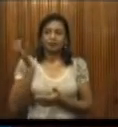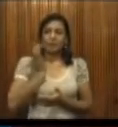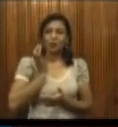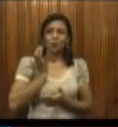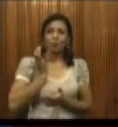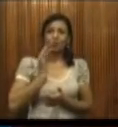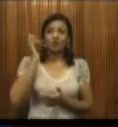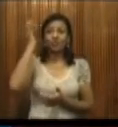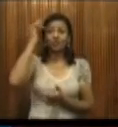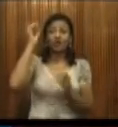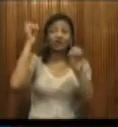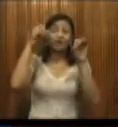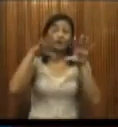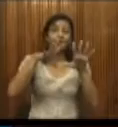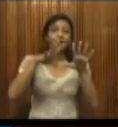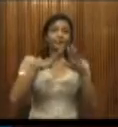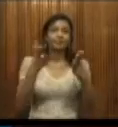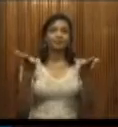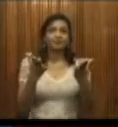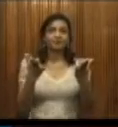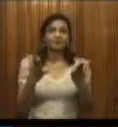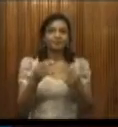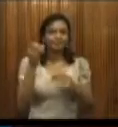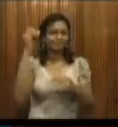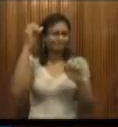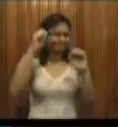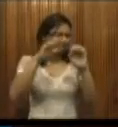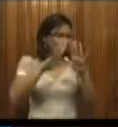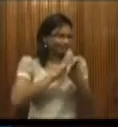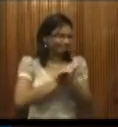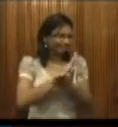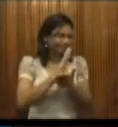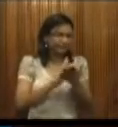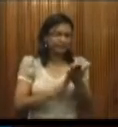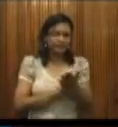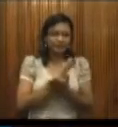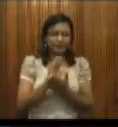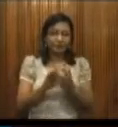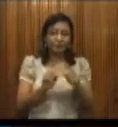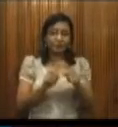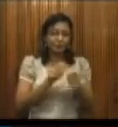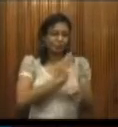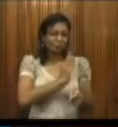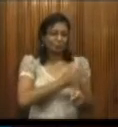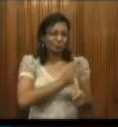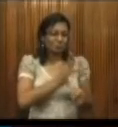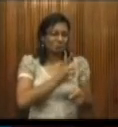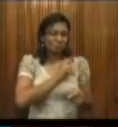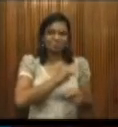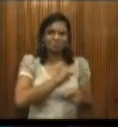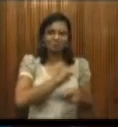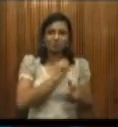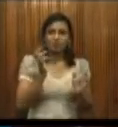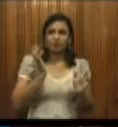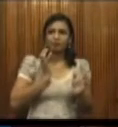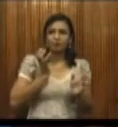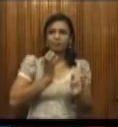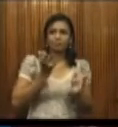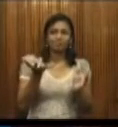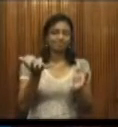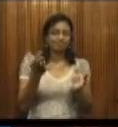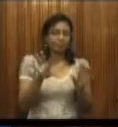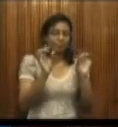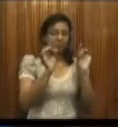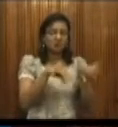bênção, a partir de agora estava se tornando uma maldição, porque ele era tão apegado àquilo que ele não queria fazer a sua entrega ao